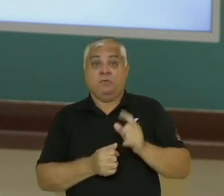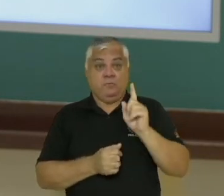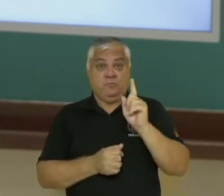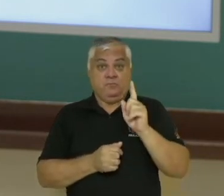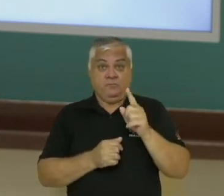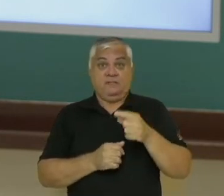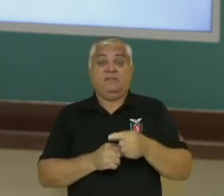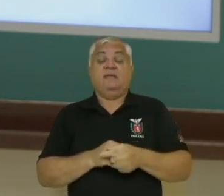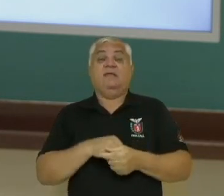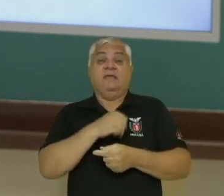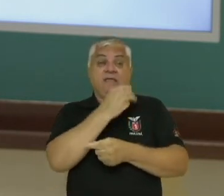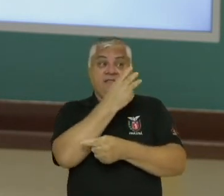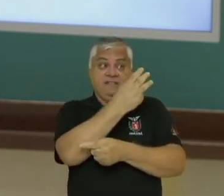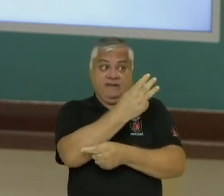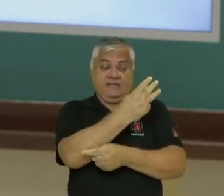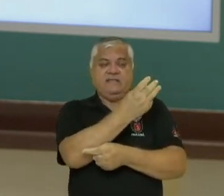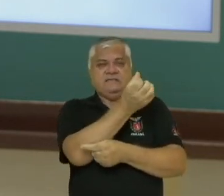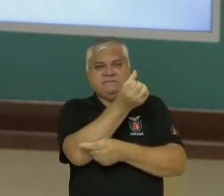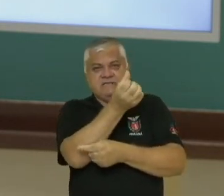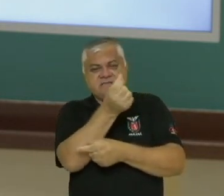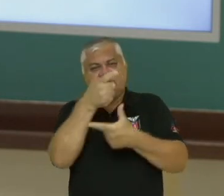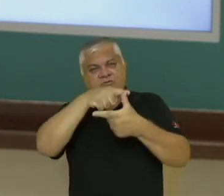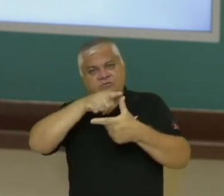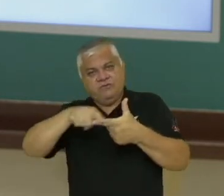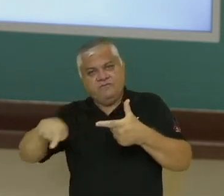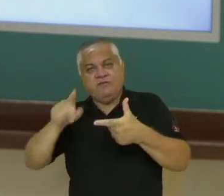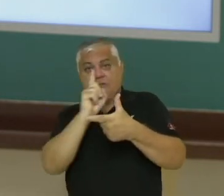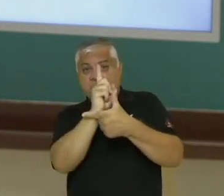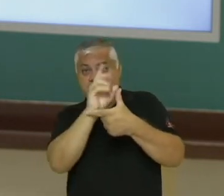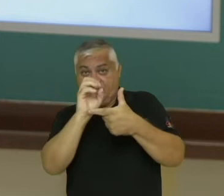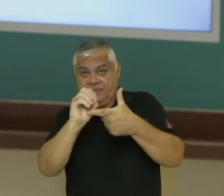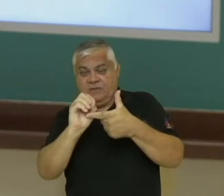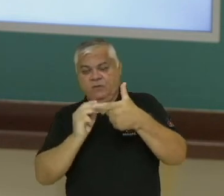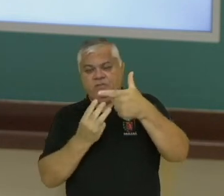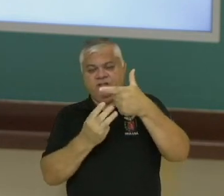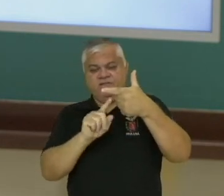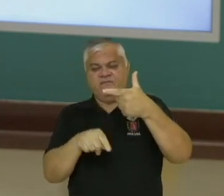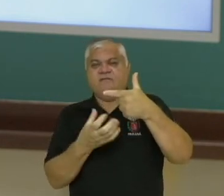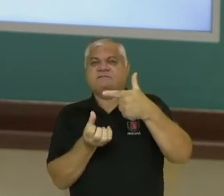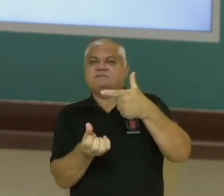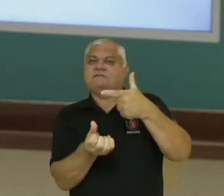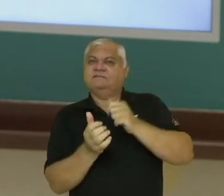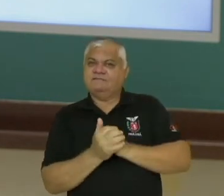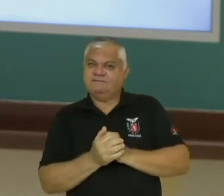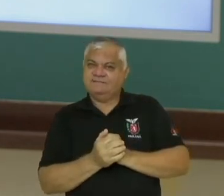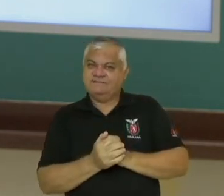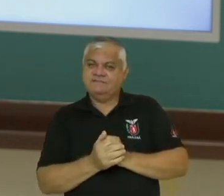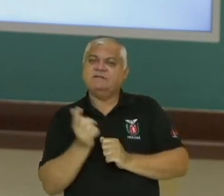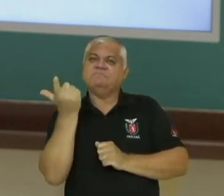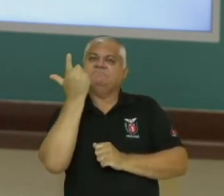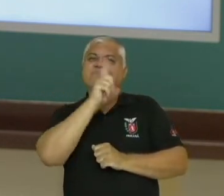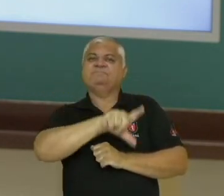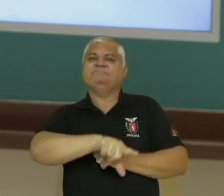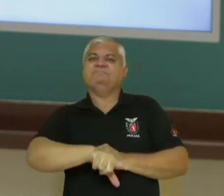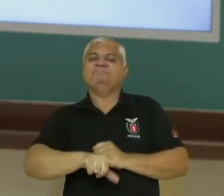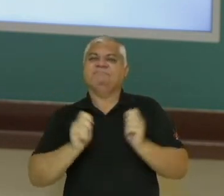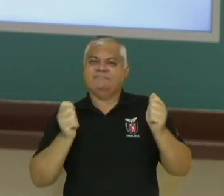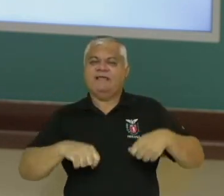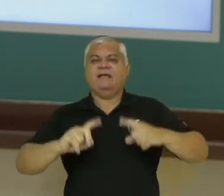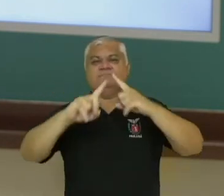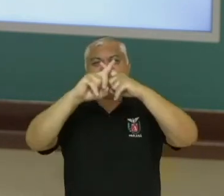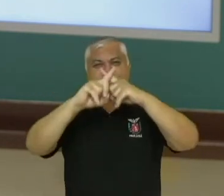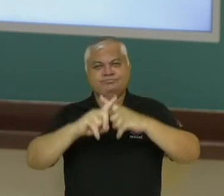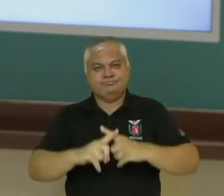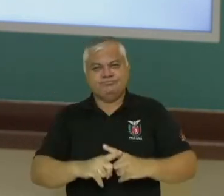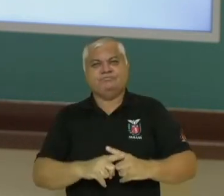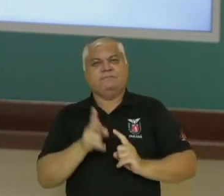dizendo, 3.600 dividido por 1.000 dá o fator 3,6. Certo? Então, aí eu consigo fazer multiplicações e divisões